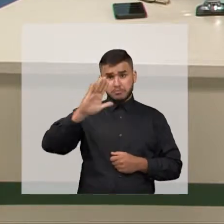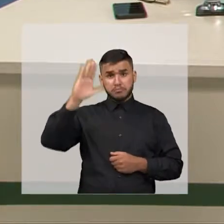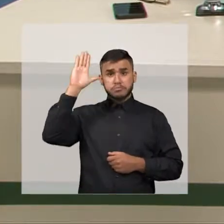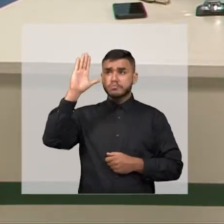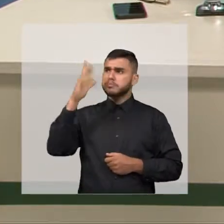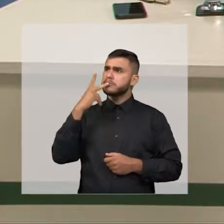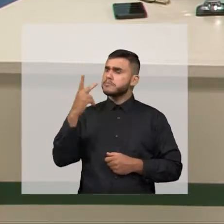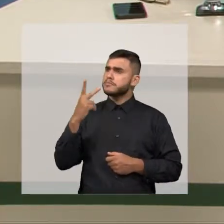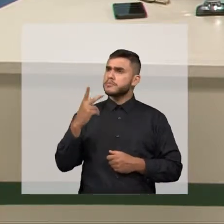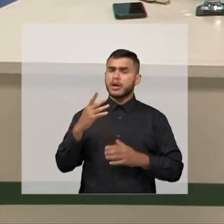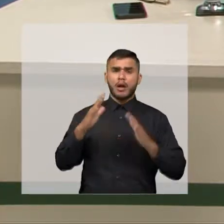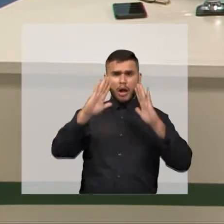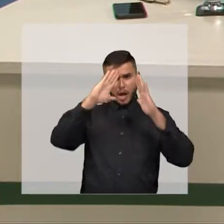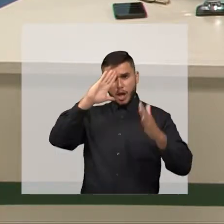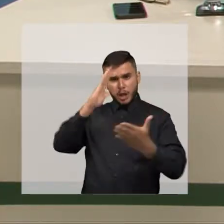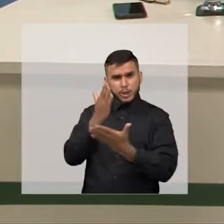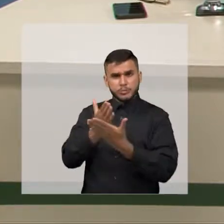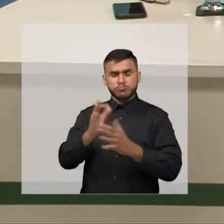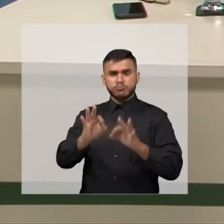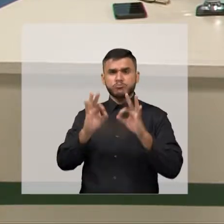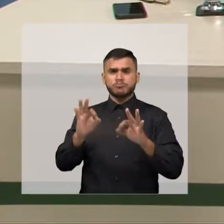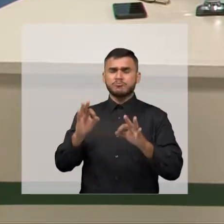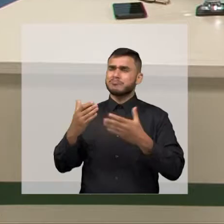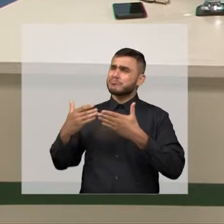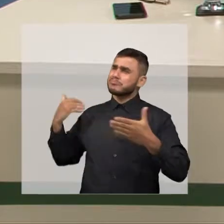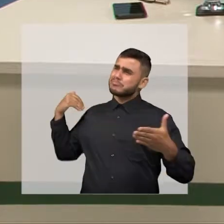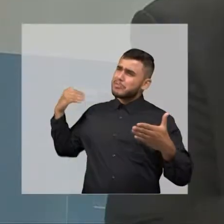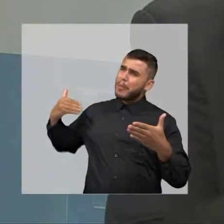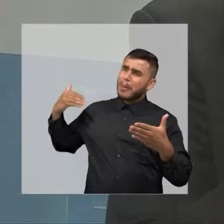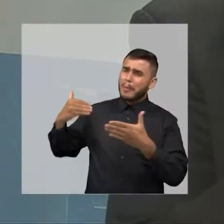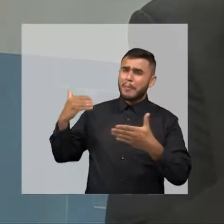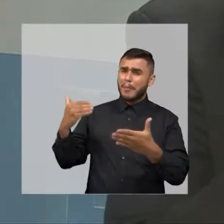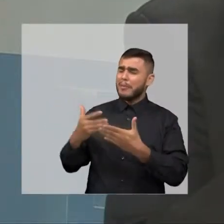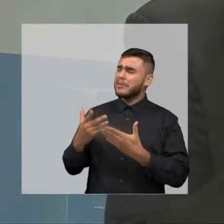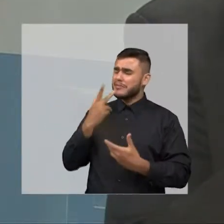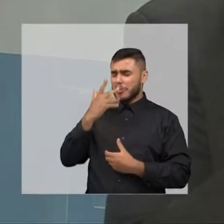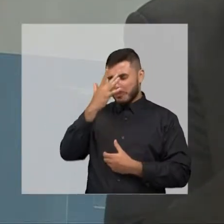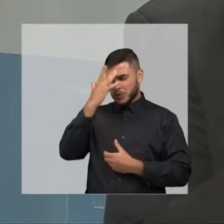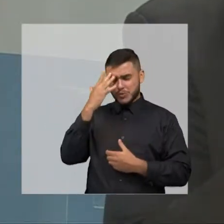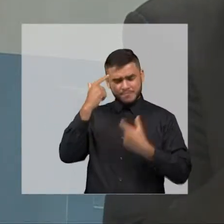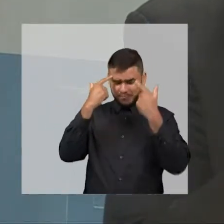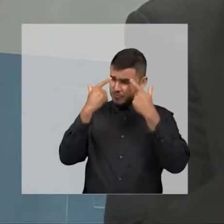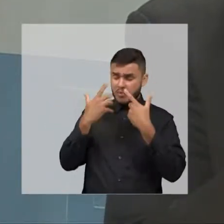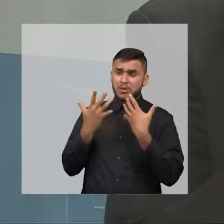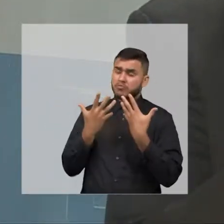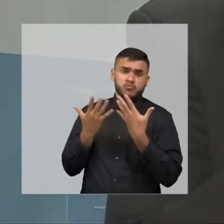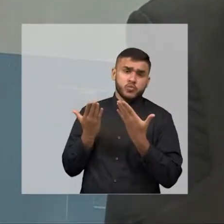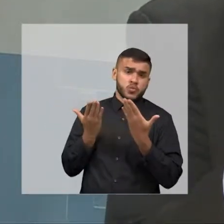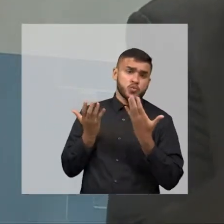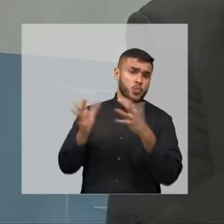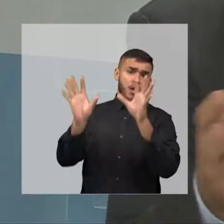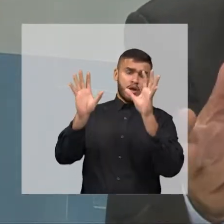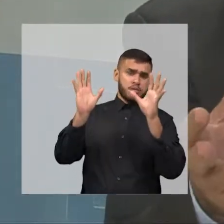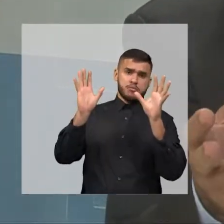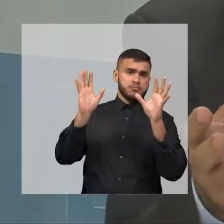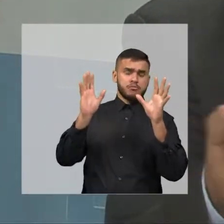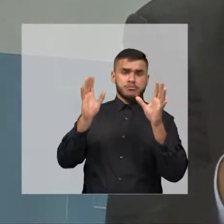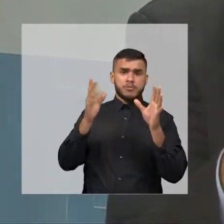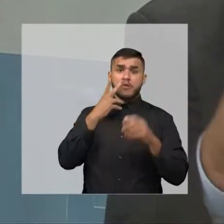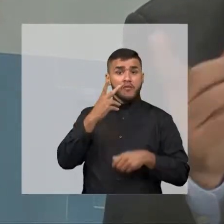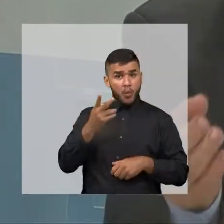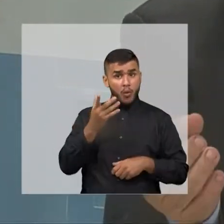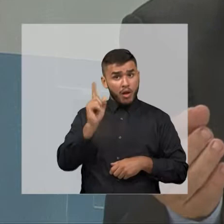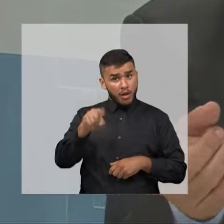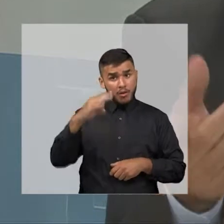muito mais familiar, religioso e da violência do que qualquer outra coisa. A senhora falou em projetos importantes e não foram falados ainda, porque